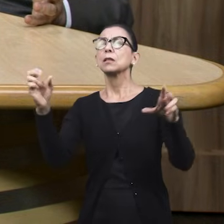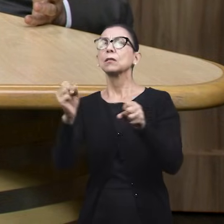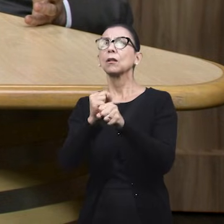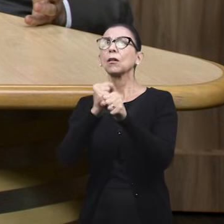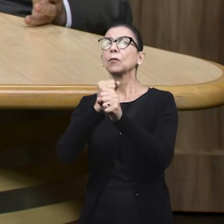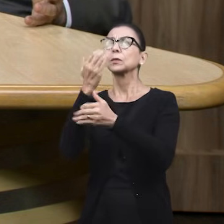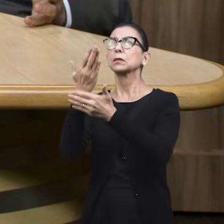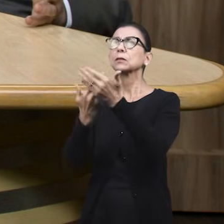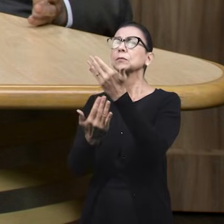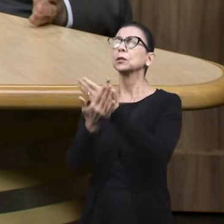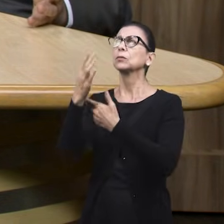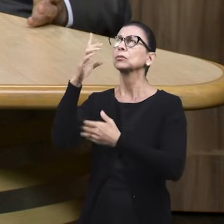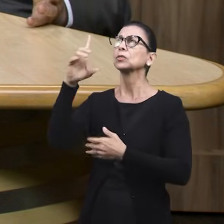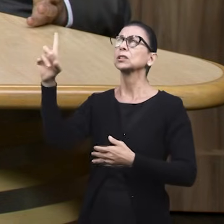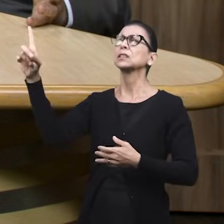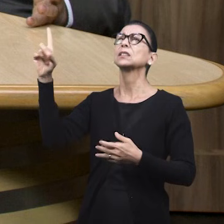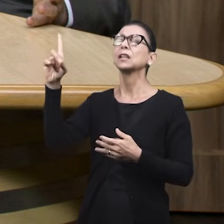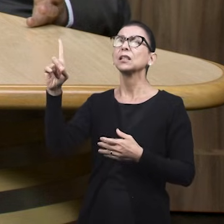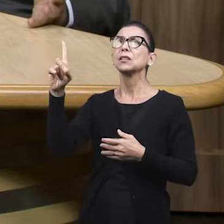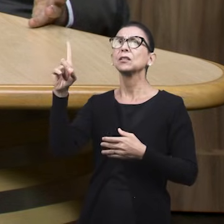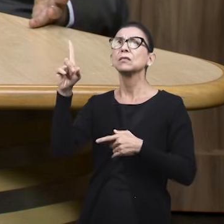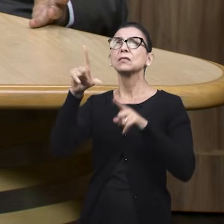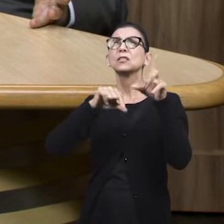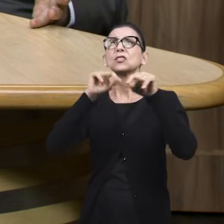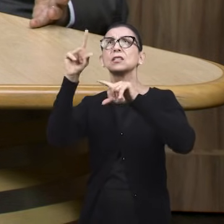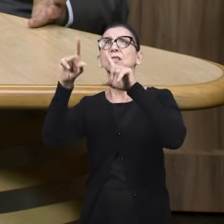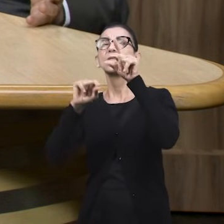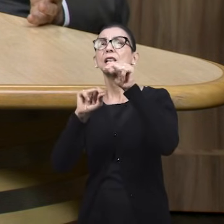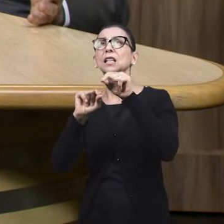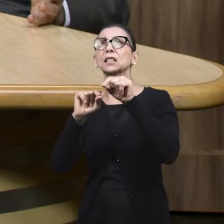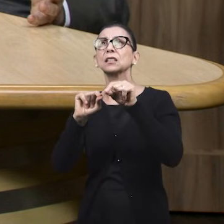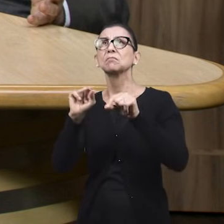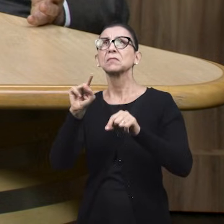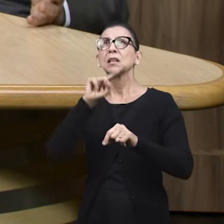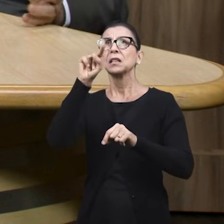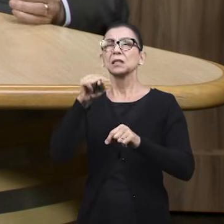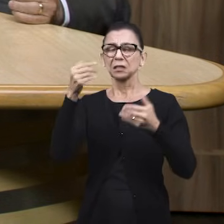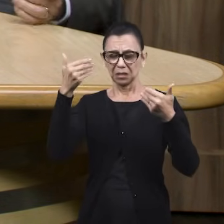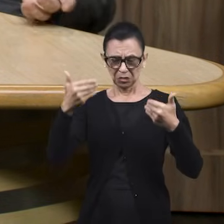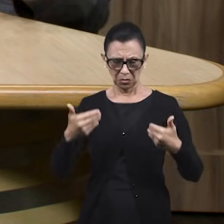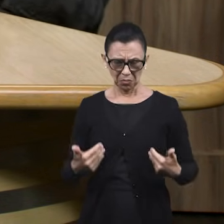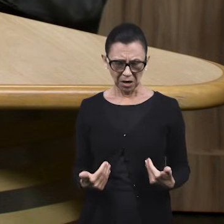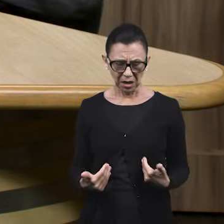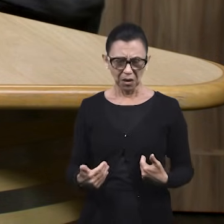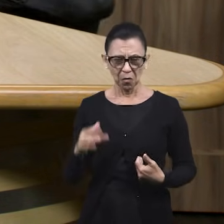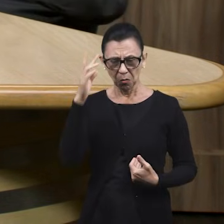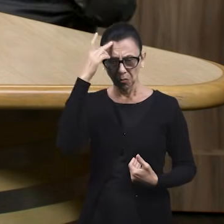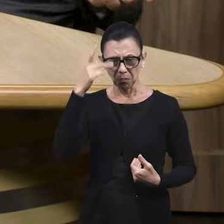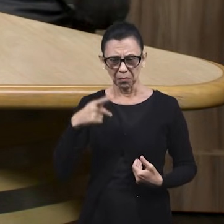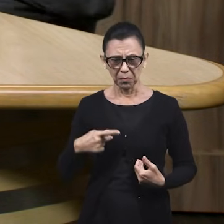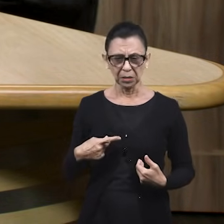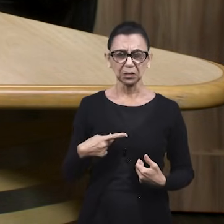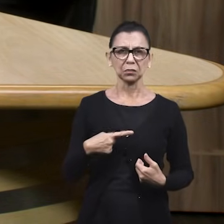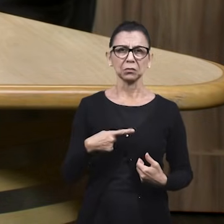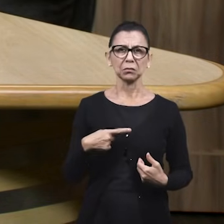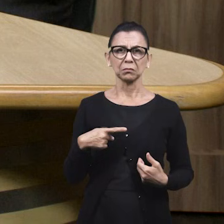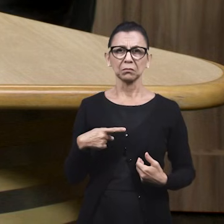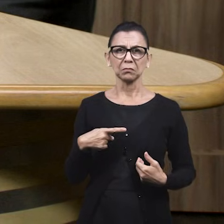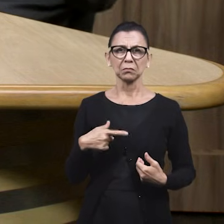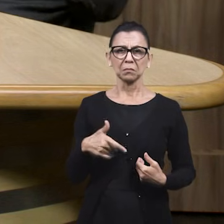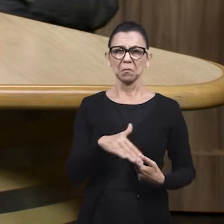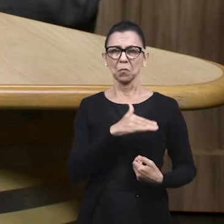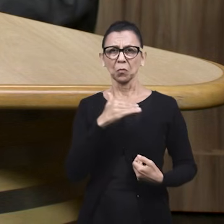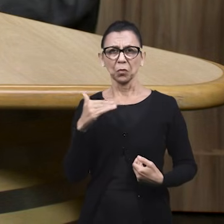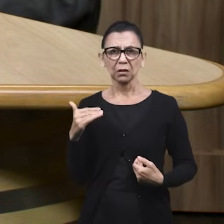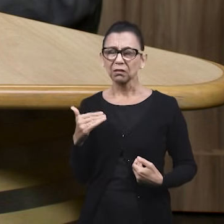e as estrelas que preparaste, que é o homem mortal, para que dele te lembres, né? No entanto, pouco menor o fizeste do que de honra e glória